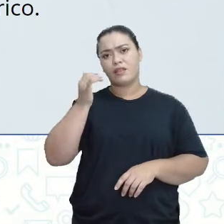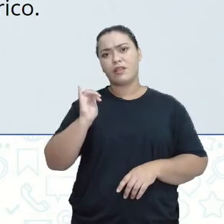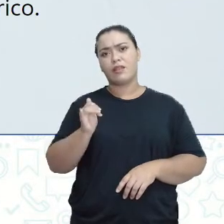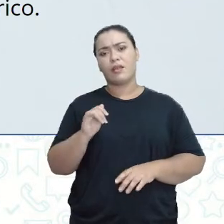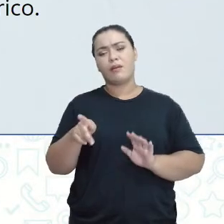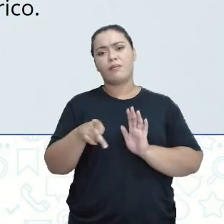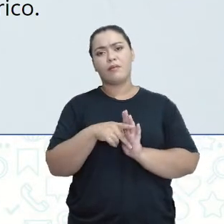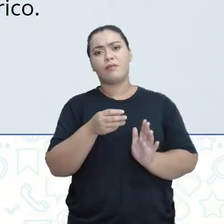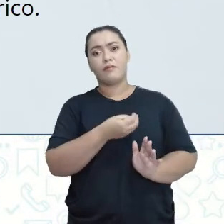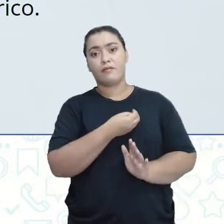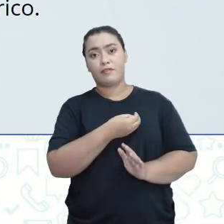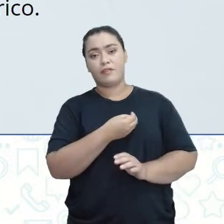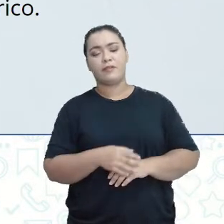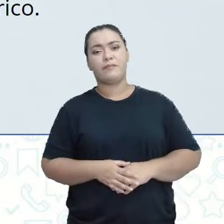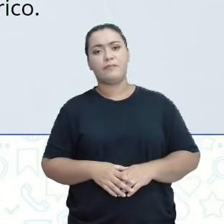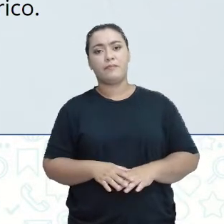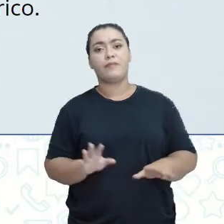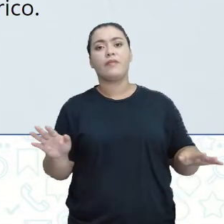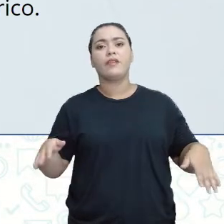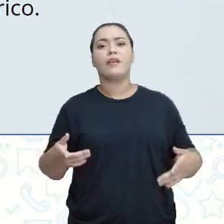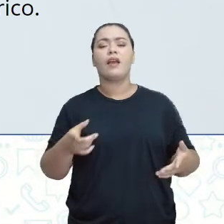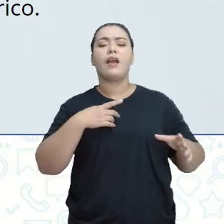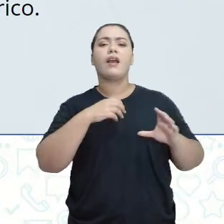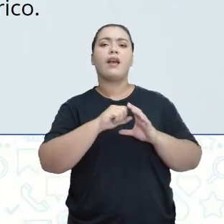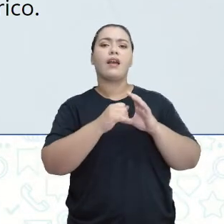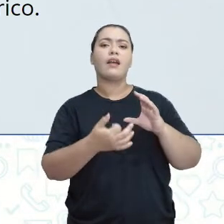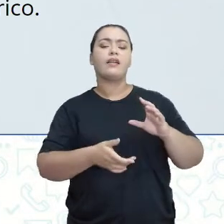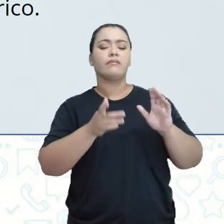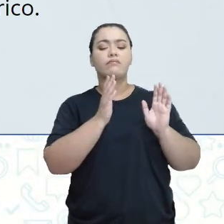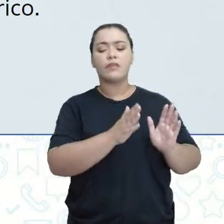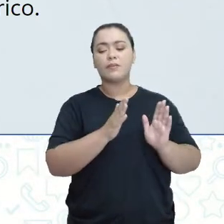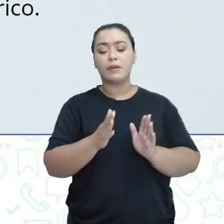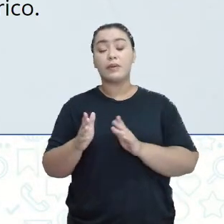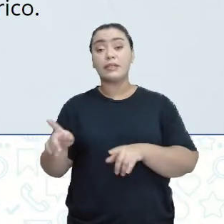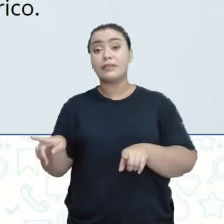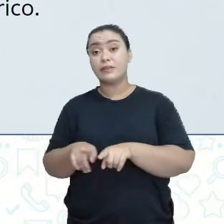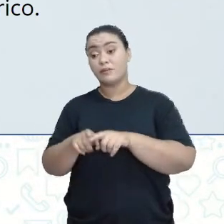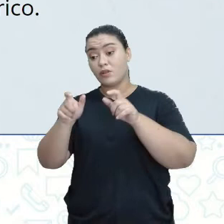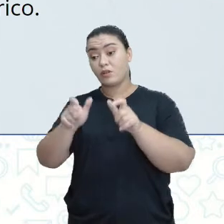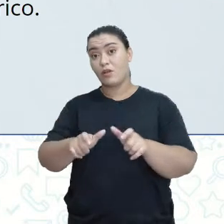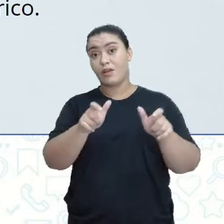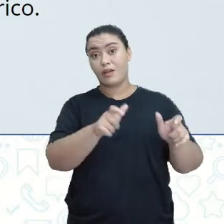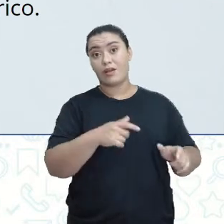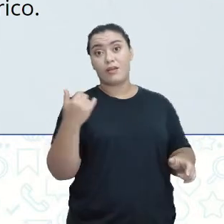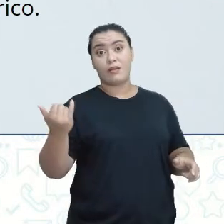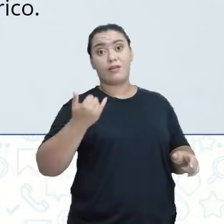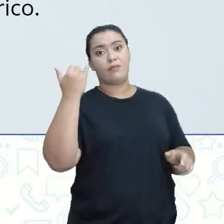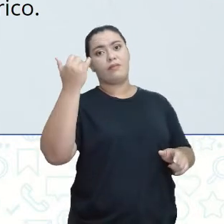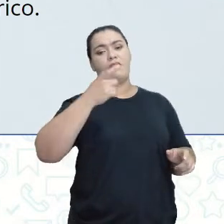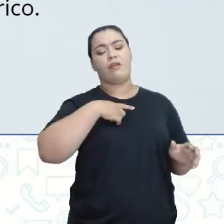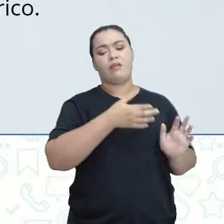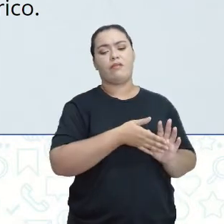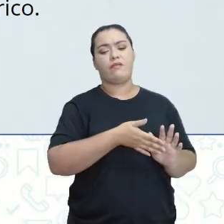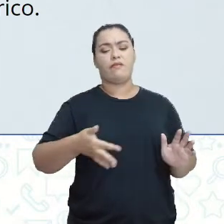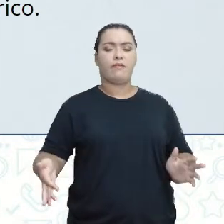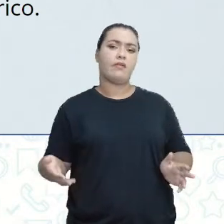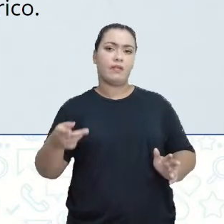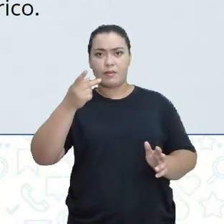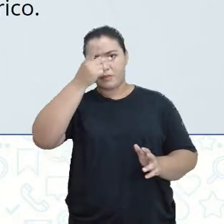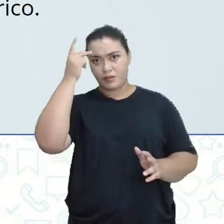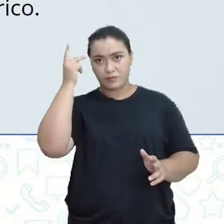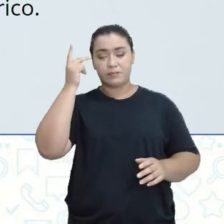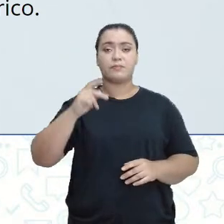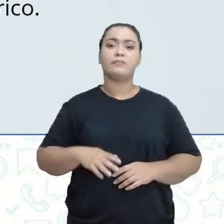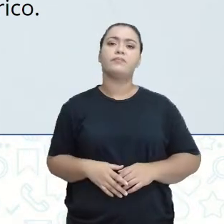espaço também se fazem presentes, caracterizando as fases e os locais relevantes na jornada do biografado. Então, a gente tem o